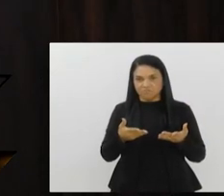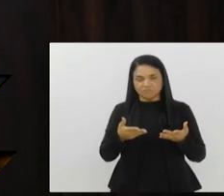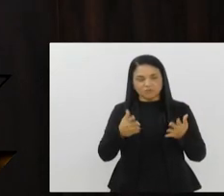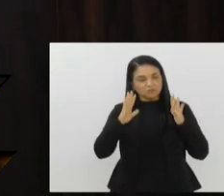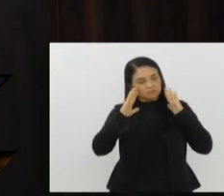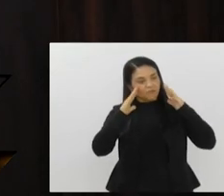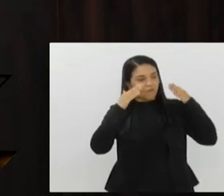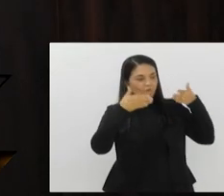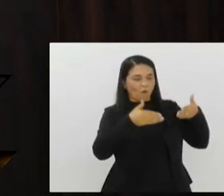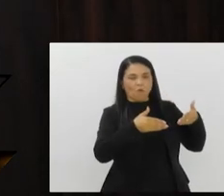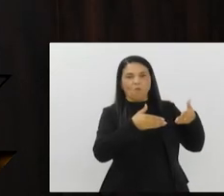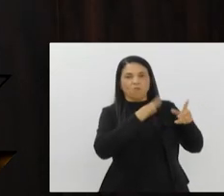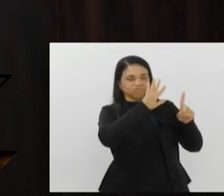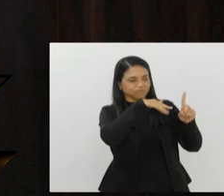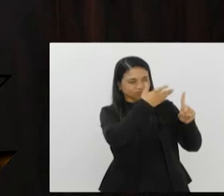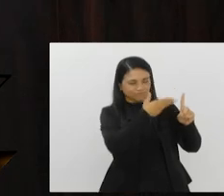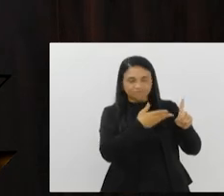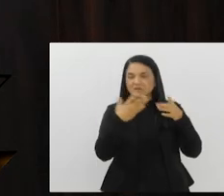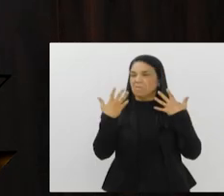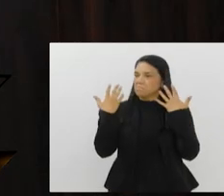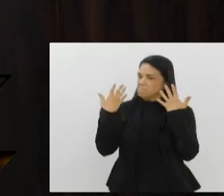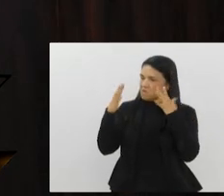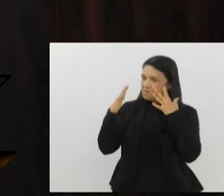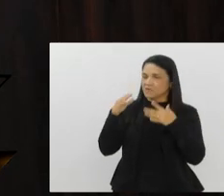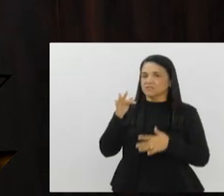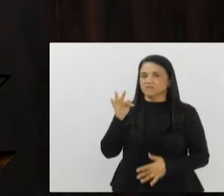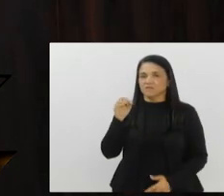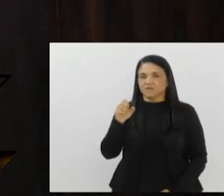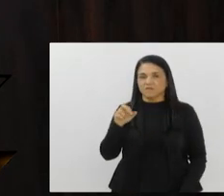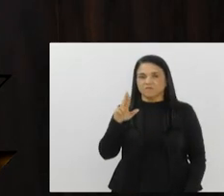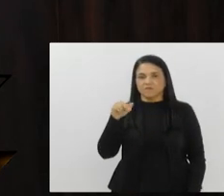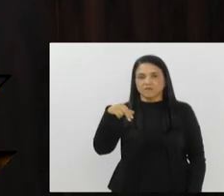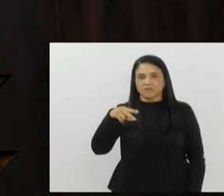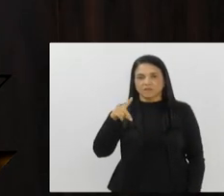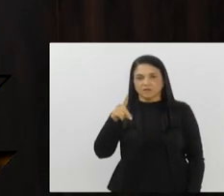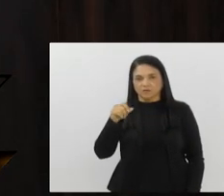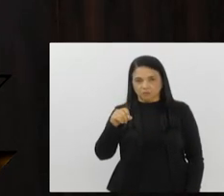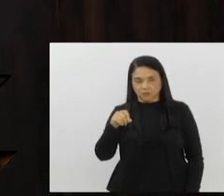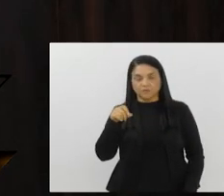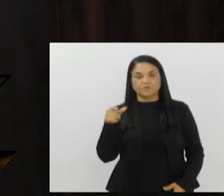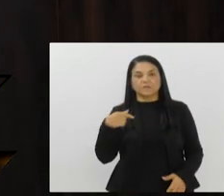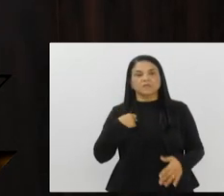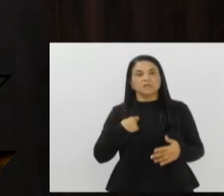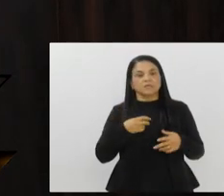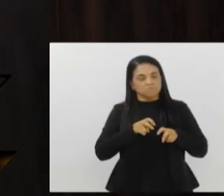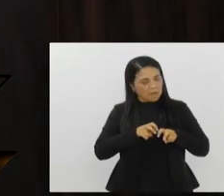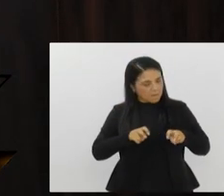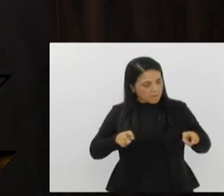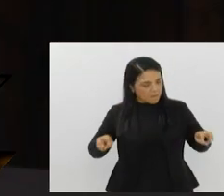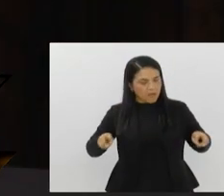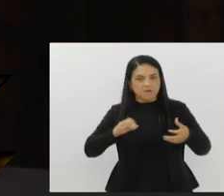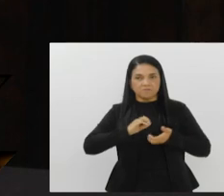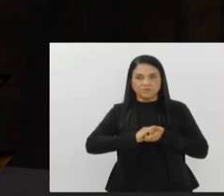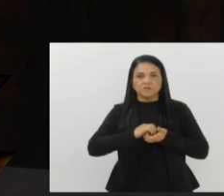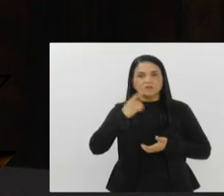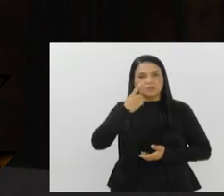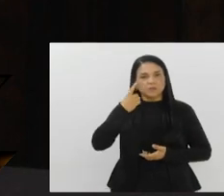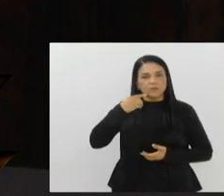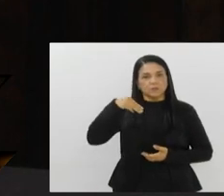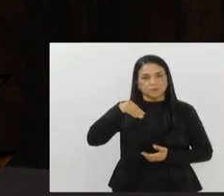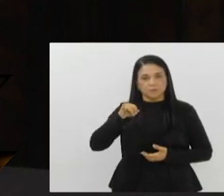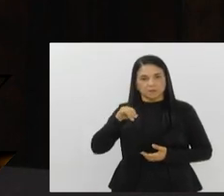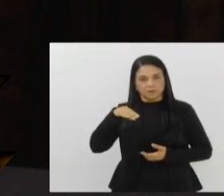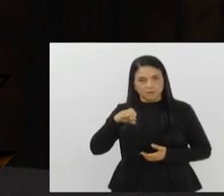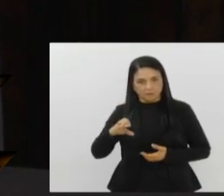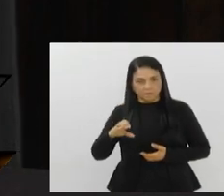então Fernando Parabéns aí obviamente os demais integrantes eh deputado Carlos minque como